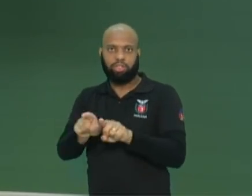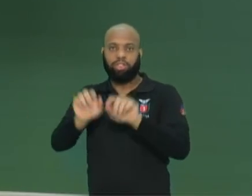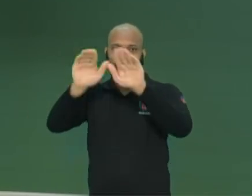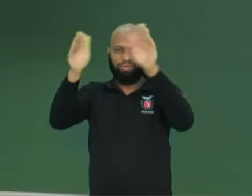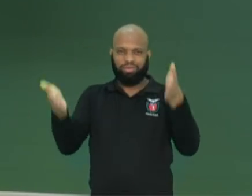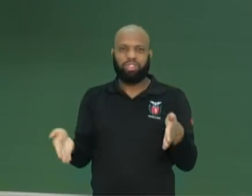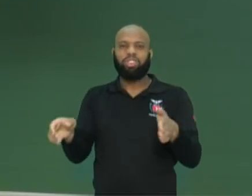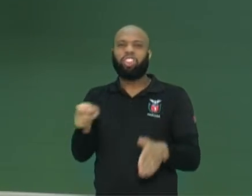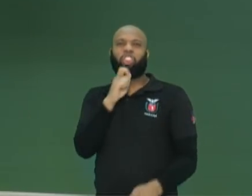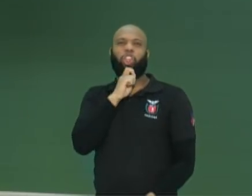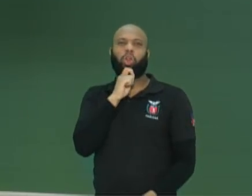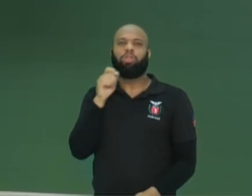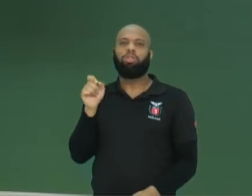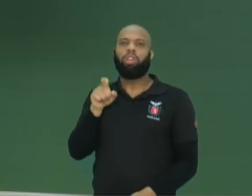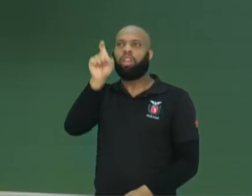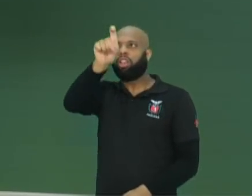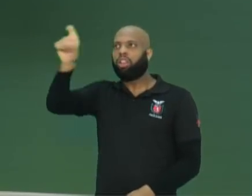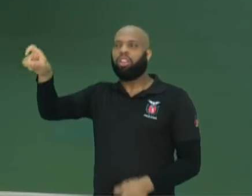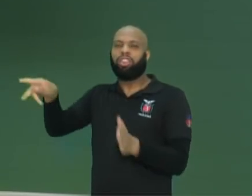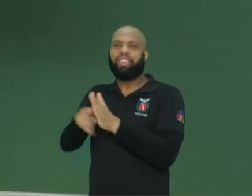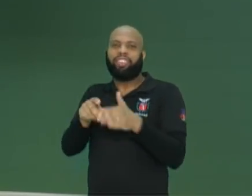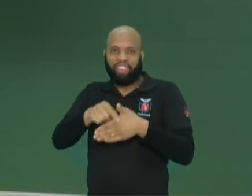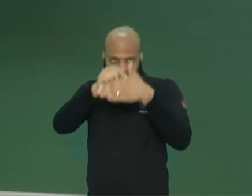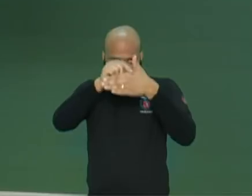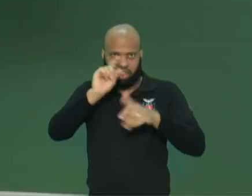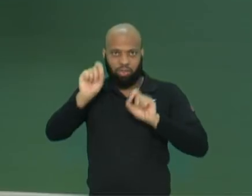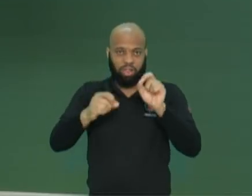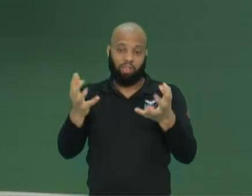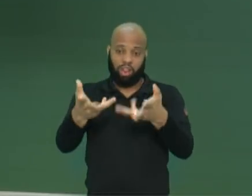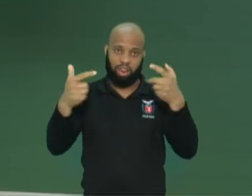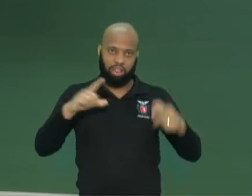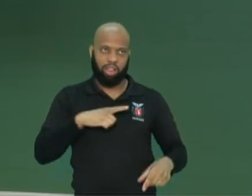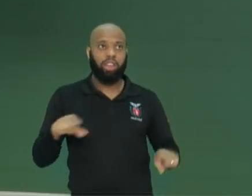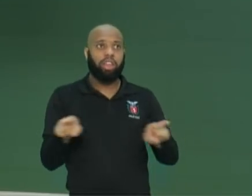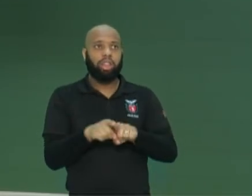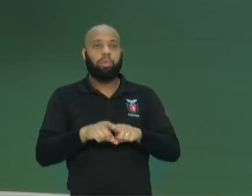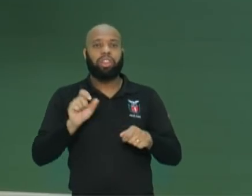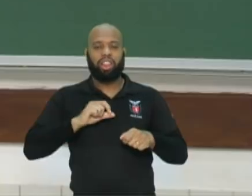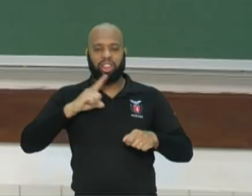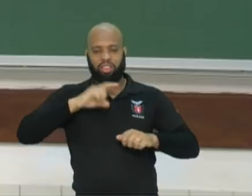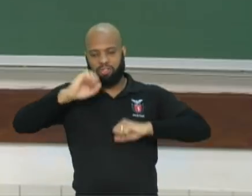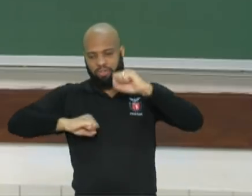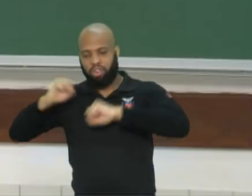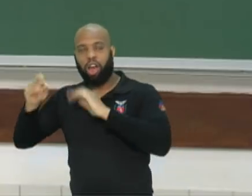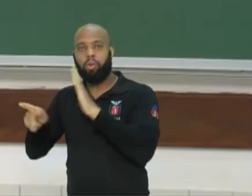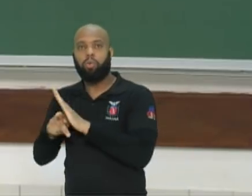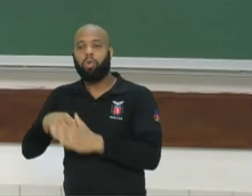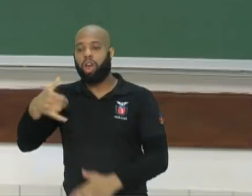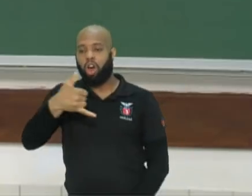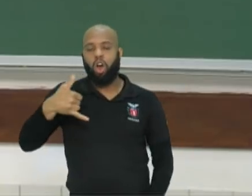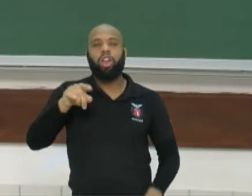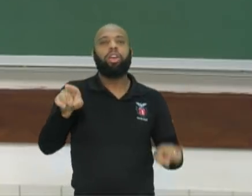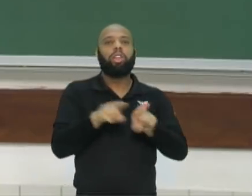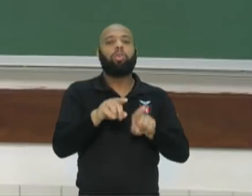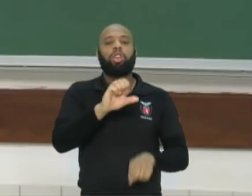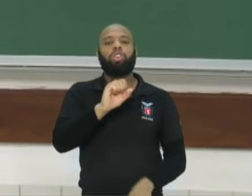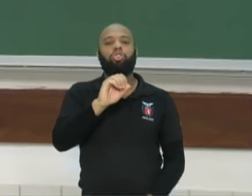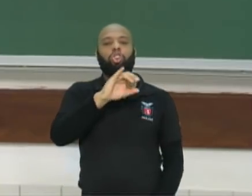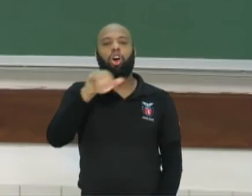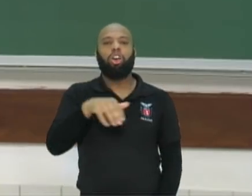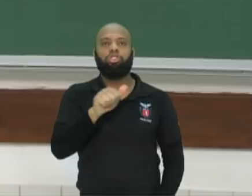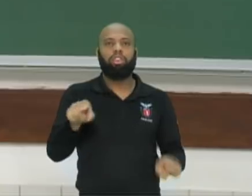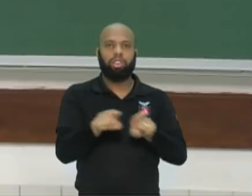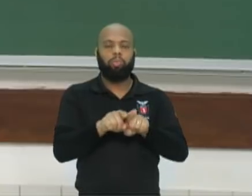de muito boa qualidade. E as fábricas de óleo de soja. Também nós temos a produção acentuada de soja nessa